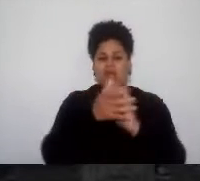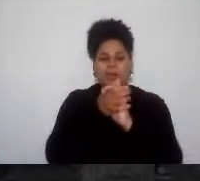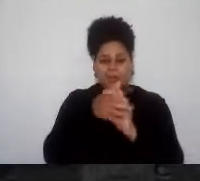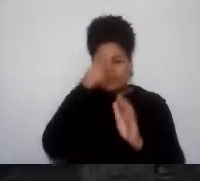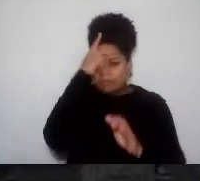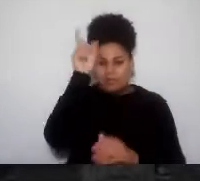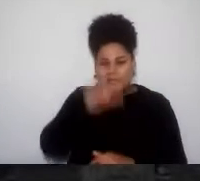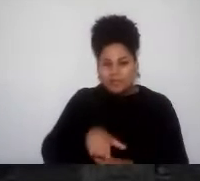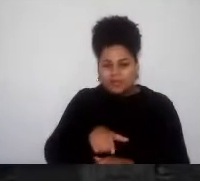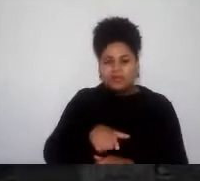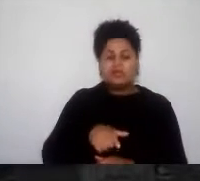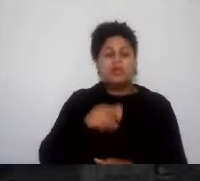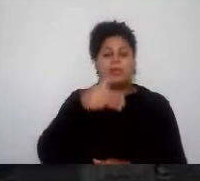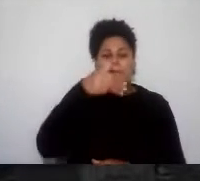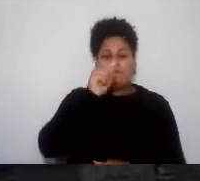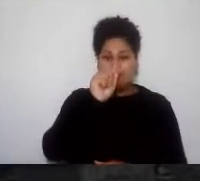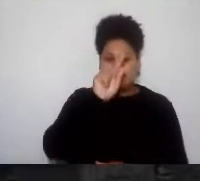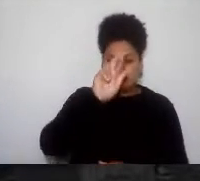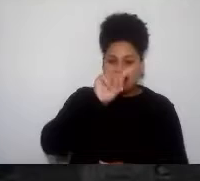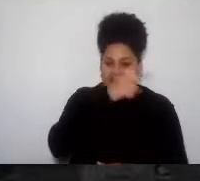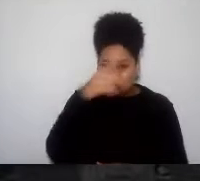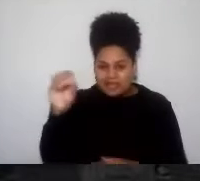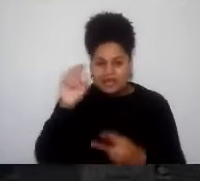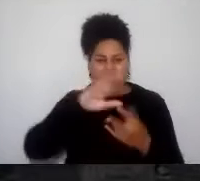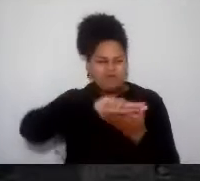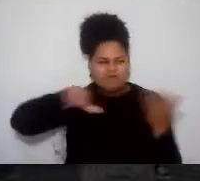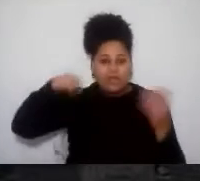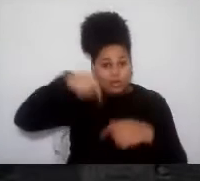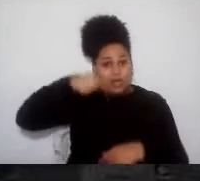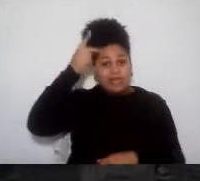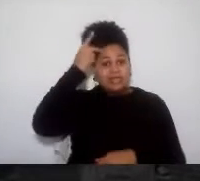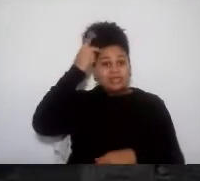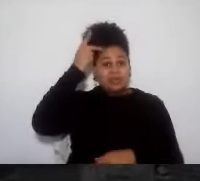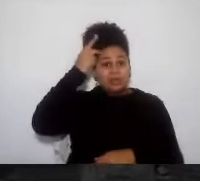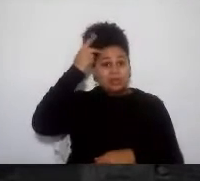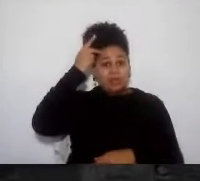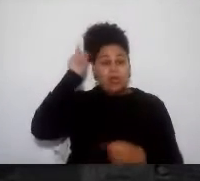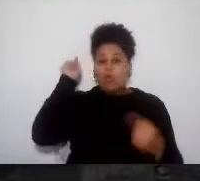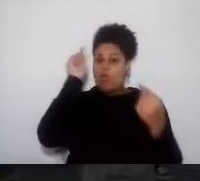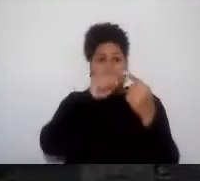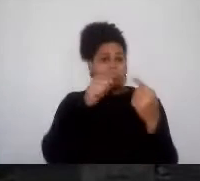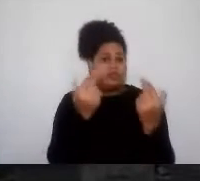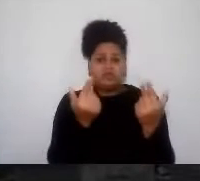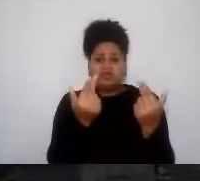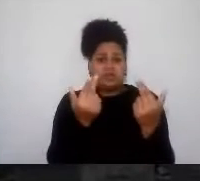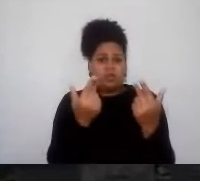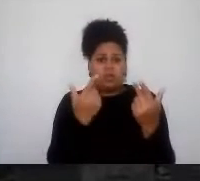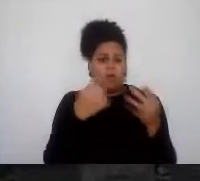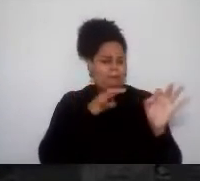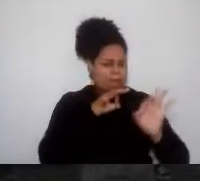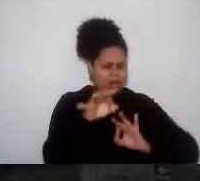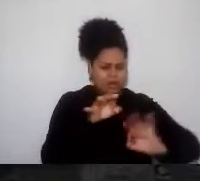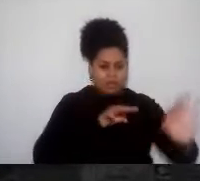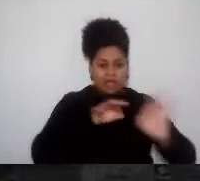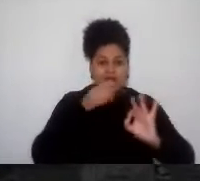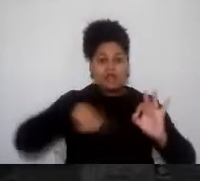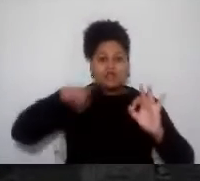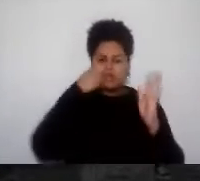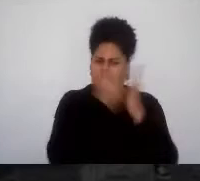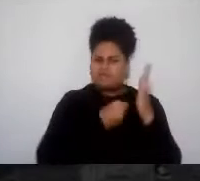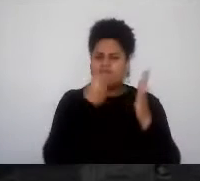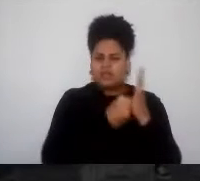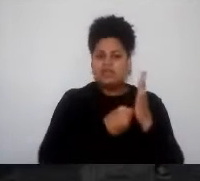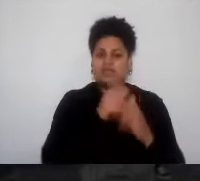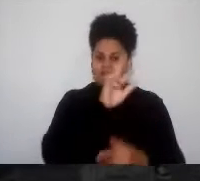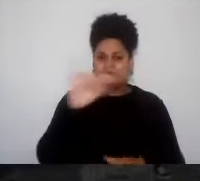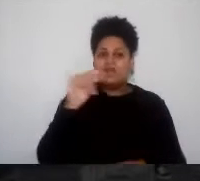54 sindicatos filiados do Estado de São Paulo. Com o mesmo objetivo, se preparar para enfrentar, porque nós sabemos